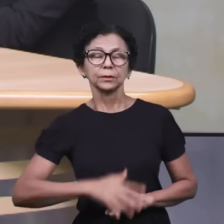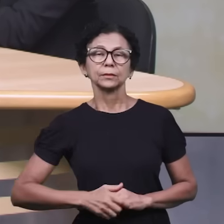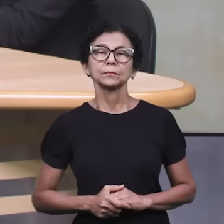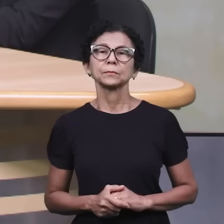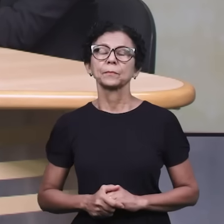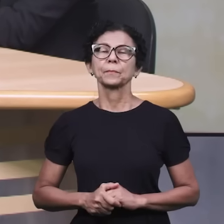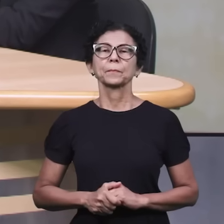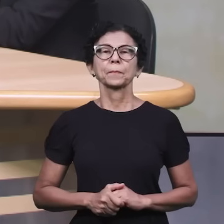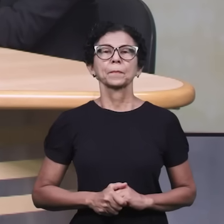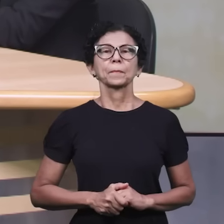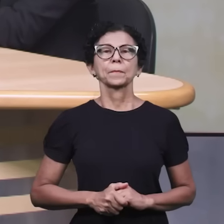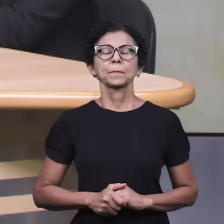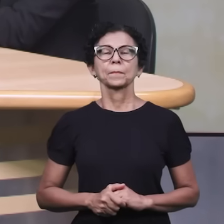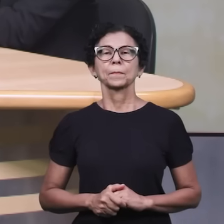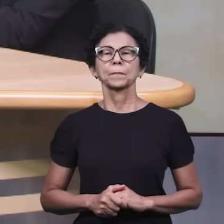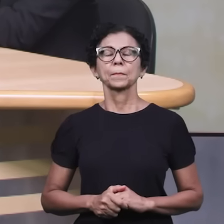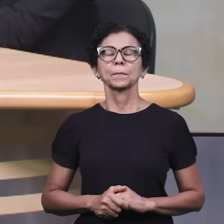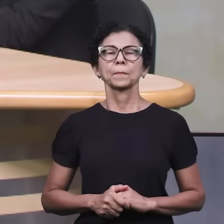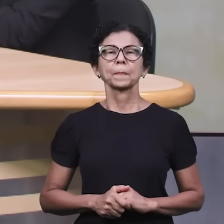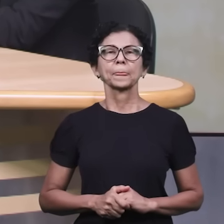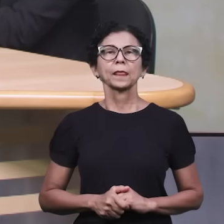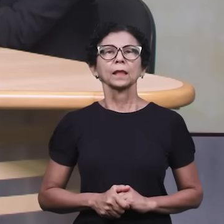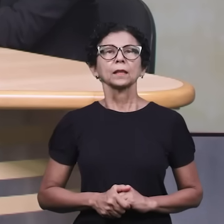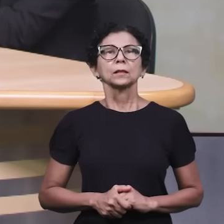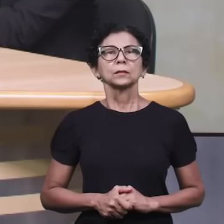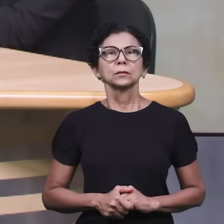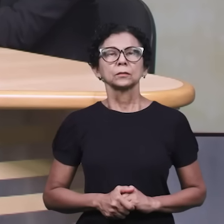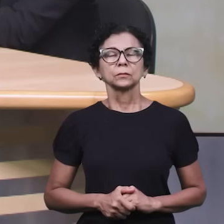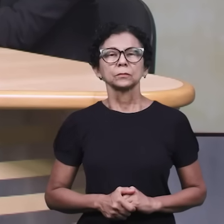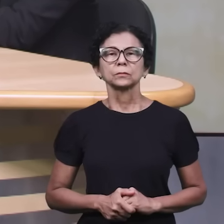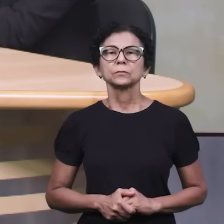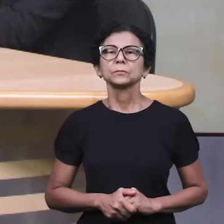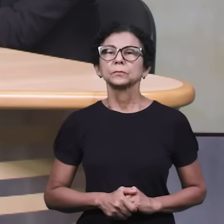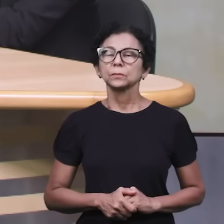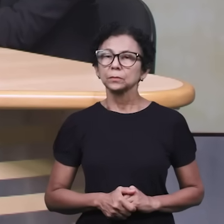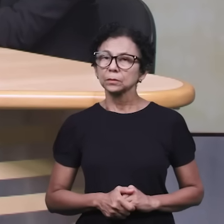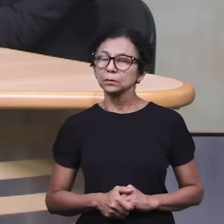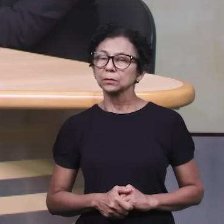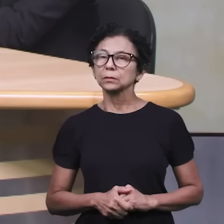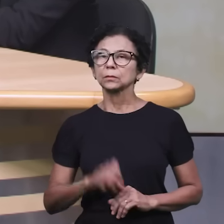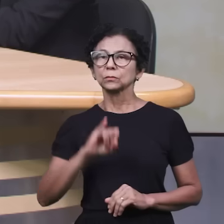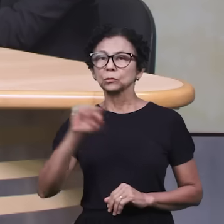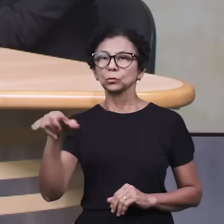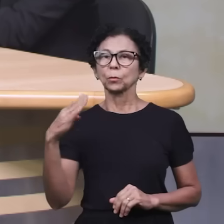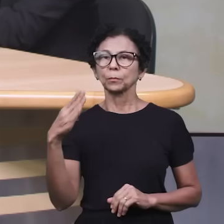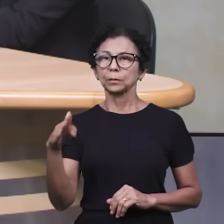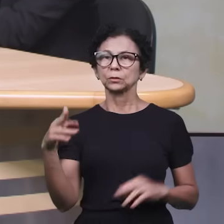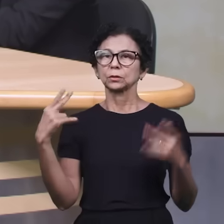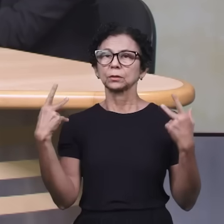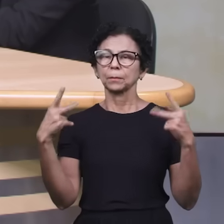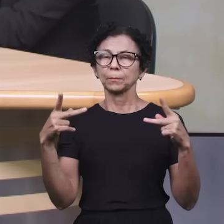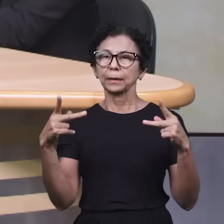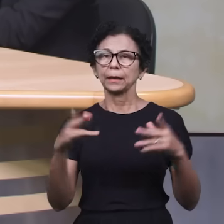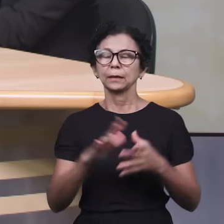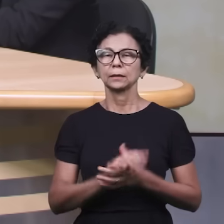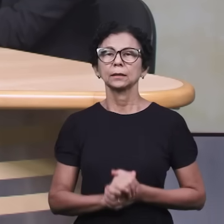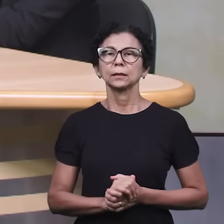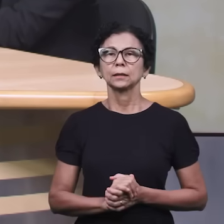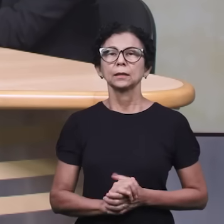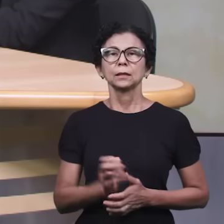Então, os batismos nas águas ele é de fundamental importância, né, para o servo do Senhor, porque é